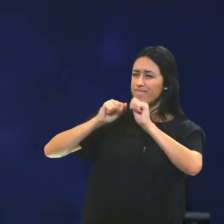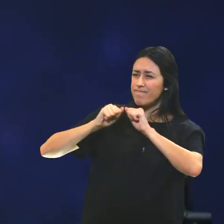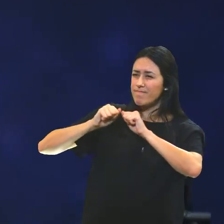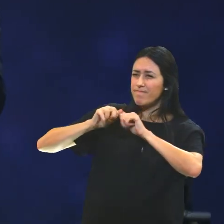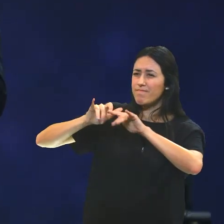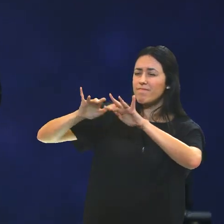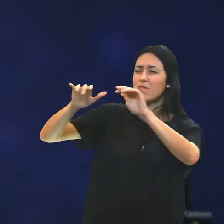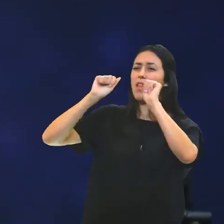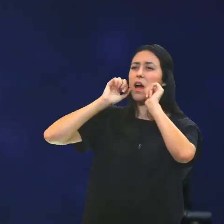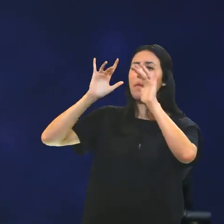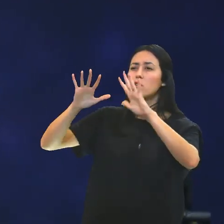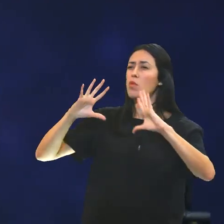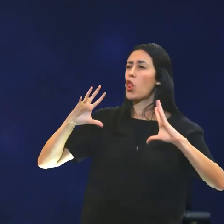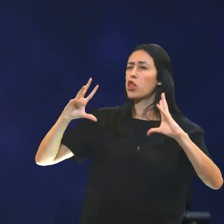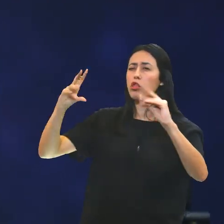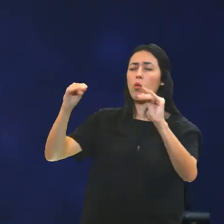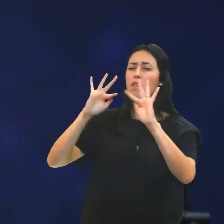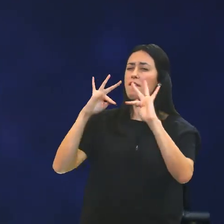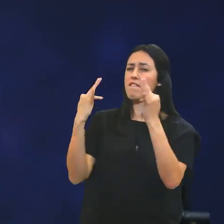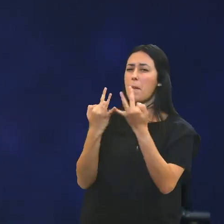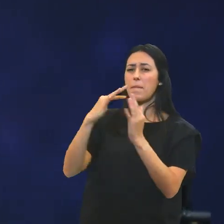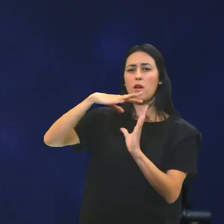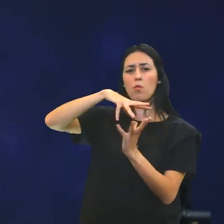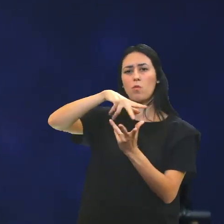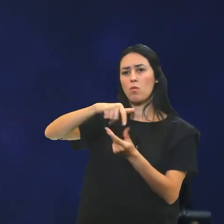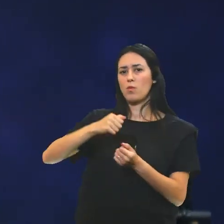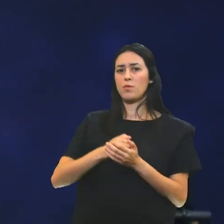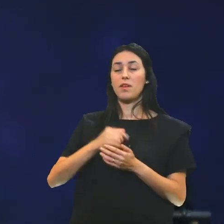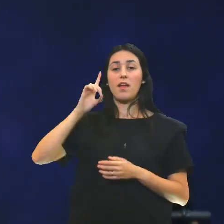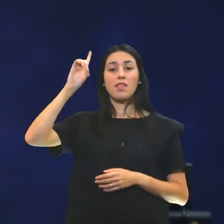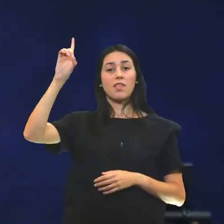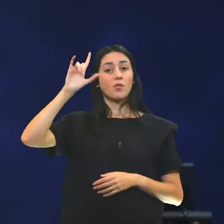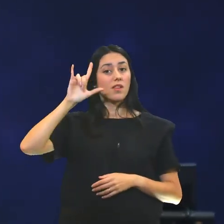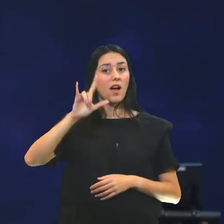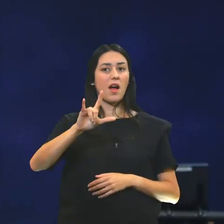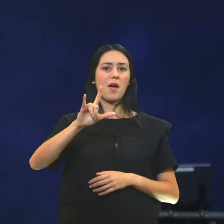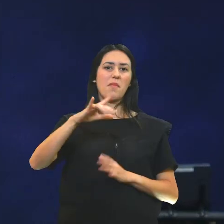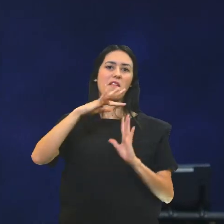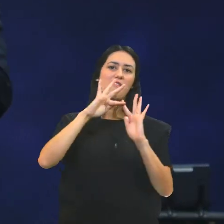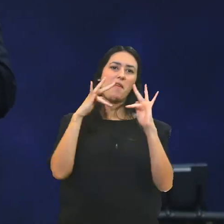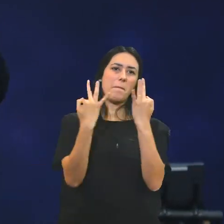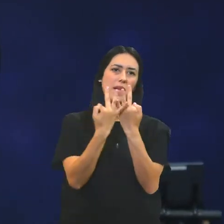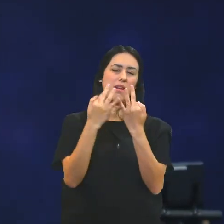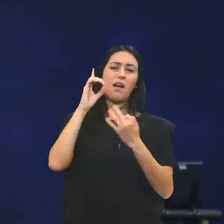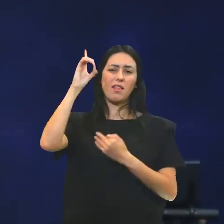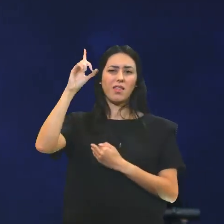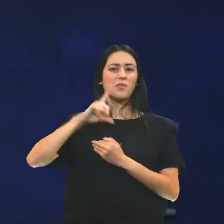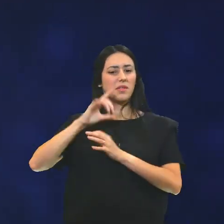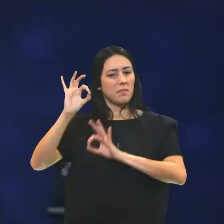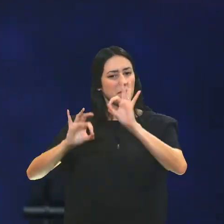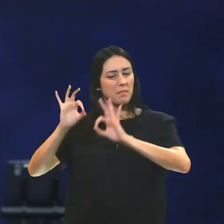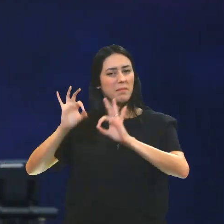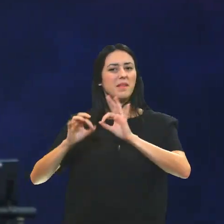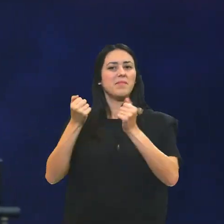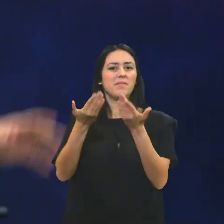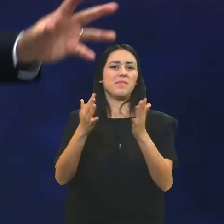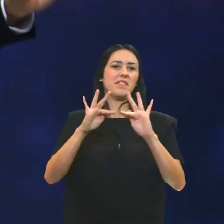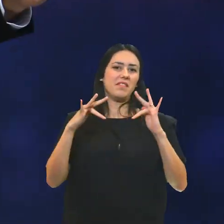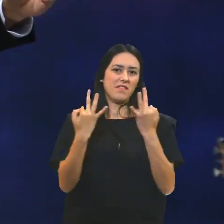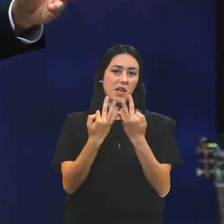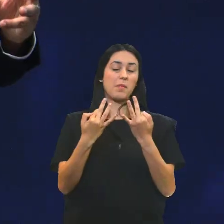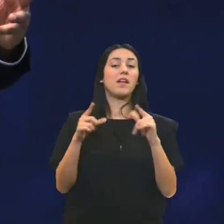as famílias da terra. Deus ama a família, Deus tem plano para a família. E olha, se não bastasse